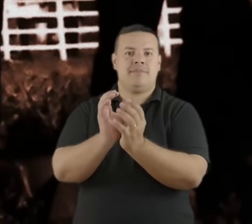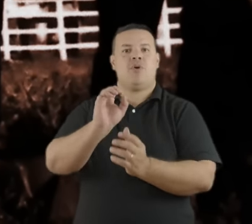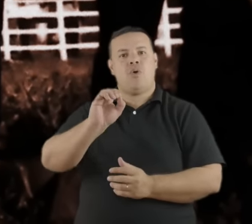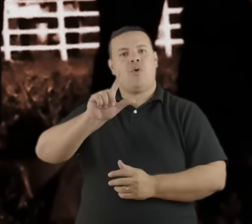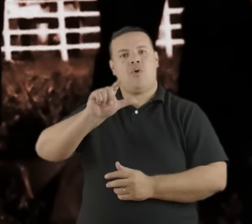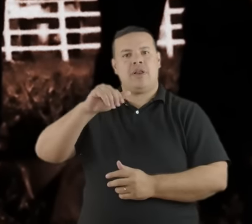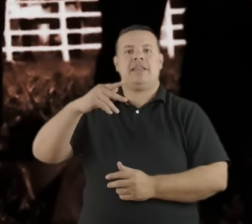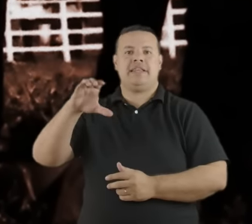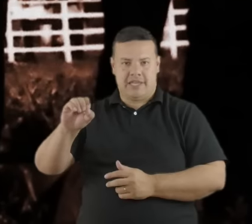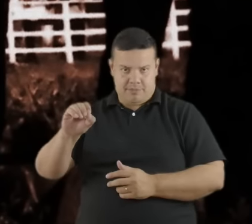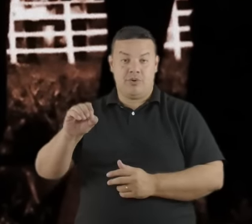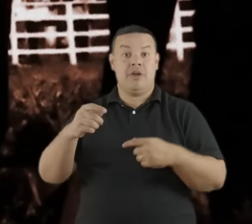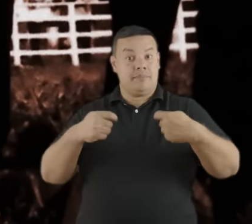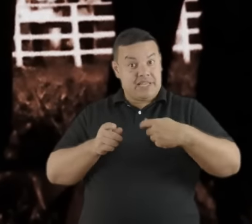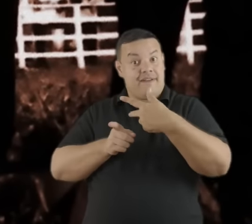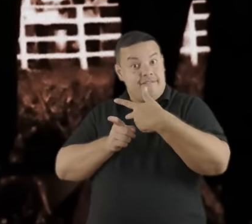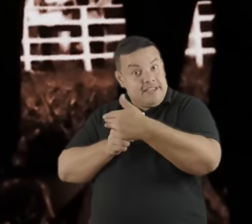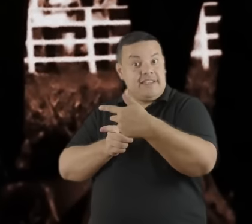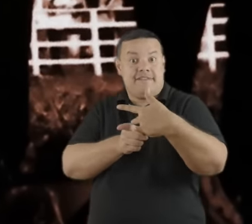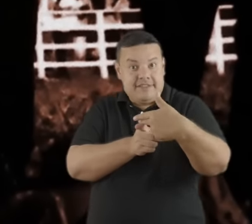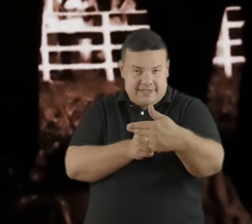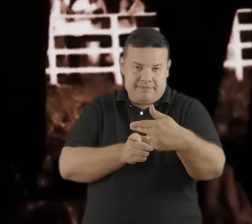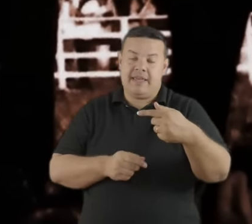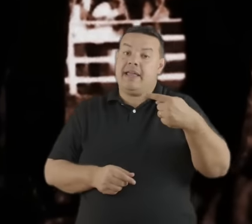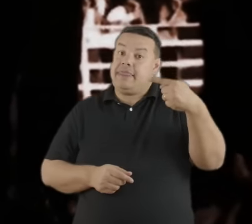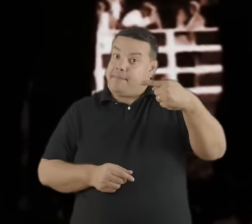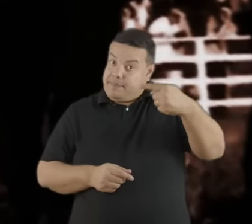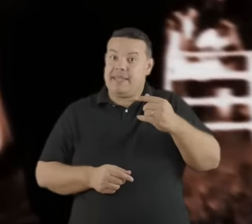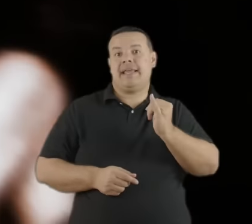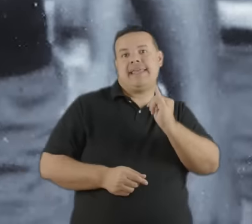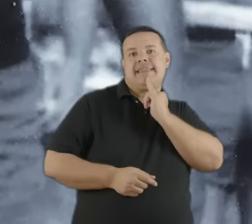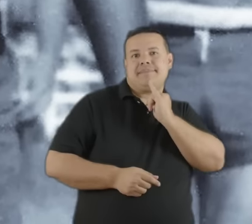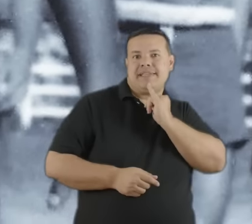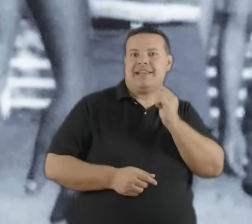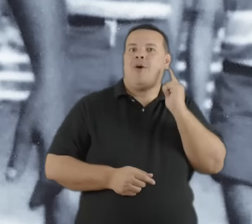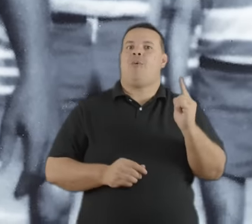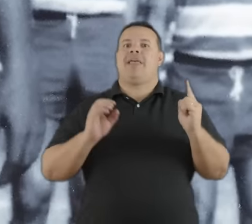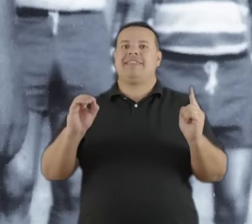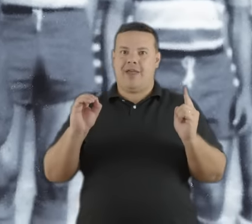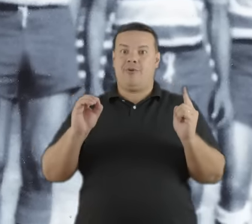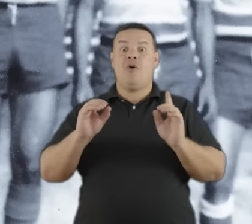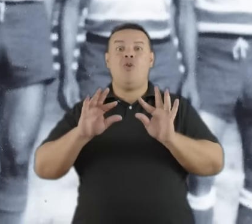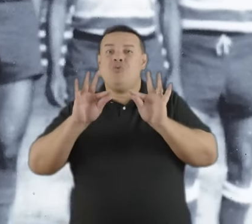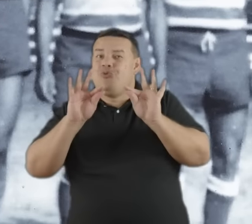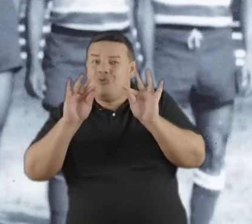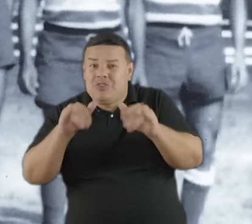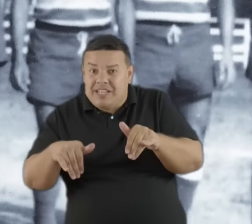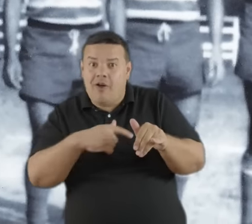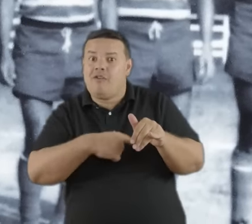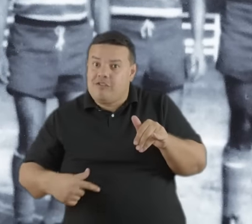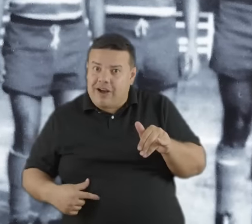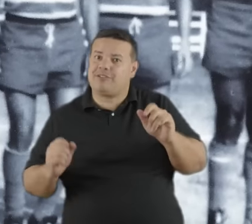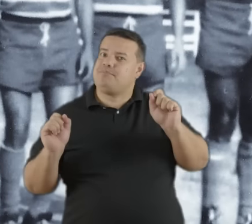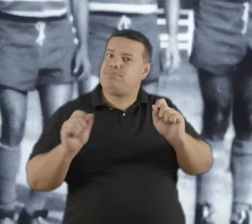duas vitórias para conquistar o título. Na primeira partida, o Itabaiana vencia por 1 a 0, mas o Vasco jogou uma ducha de